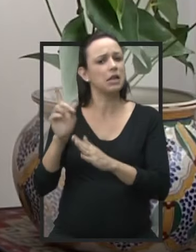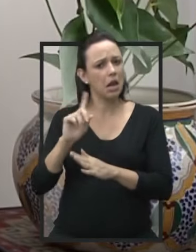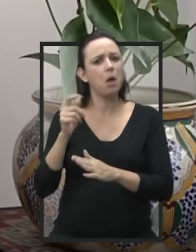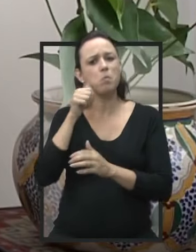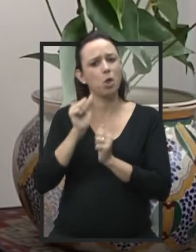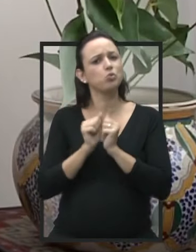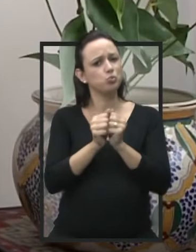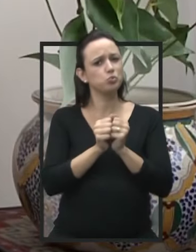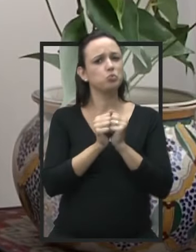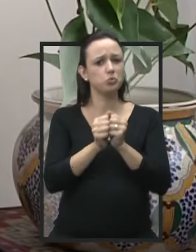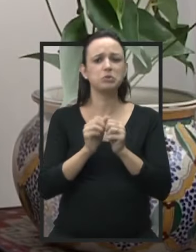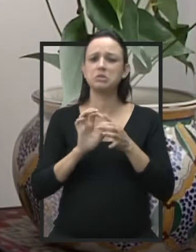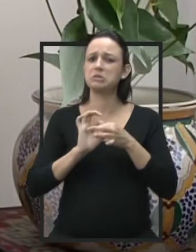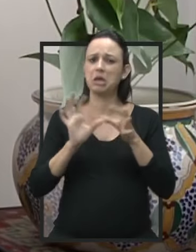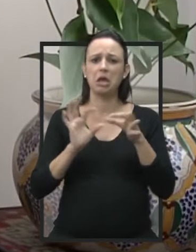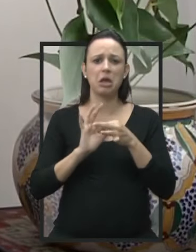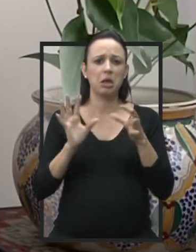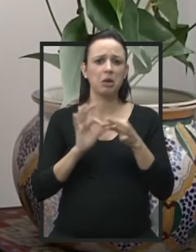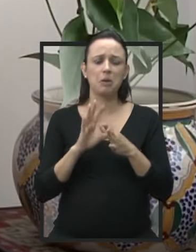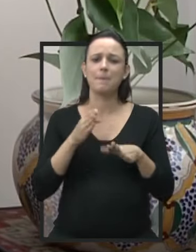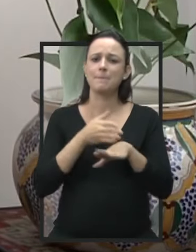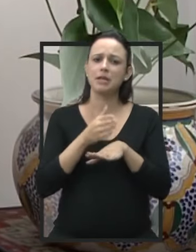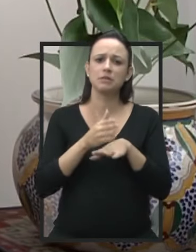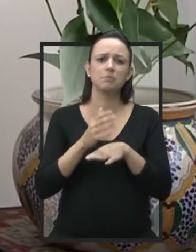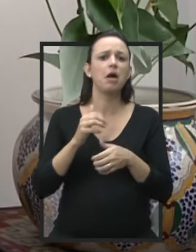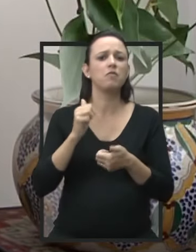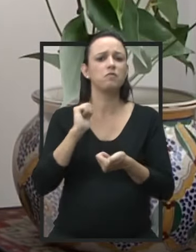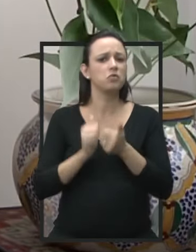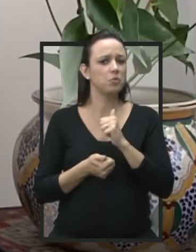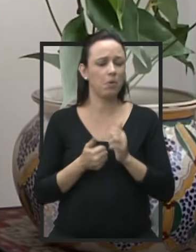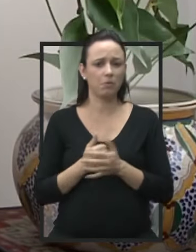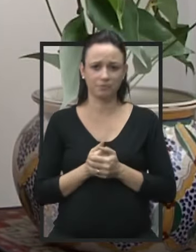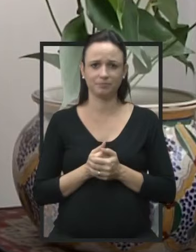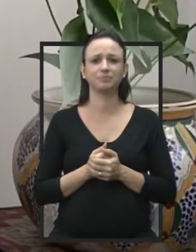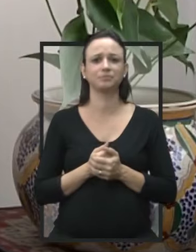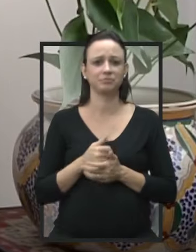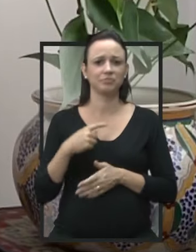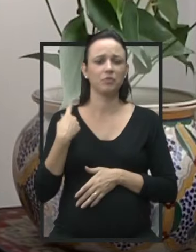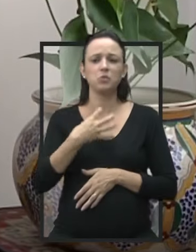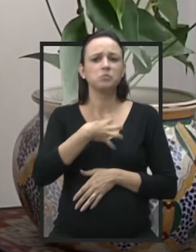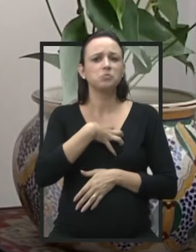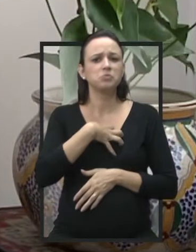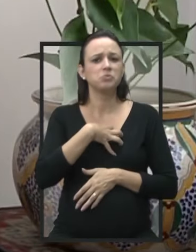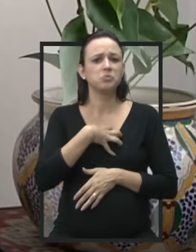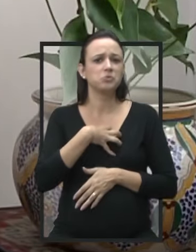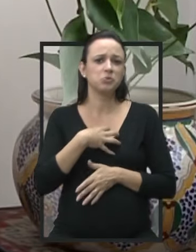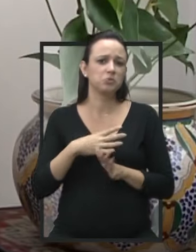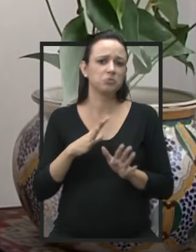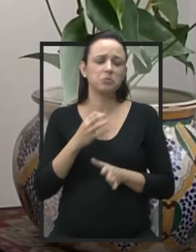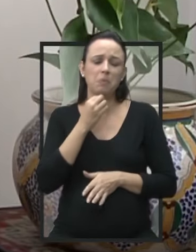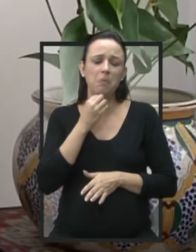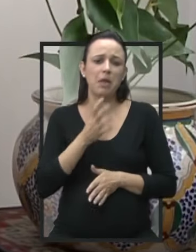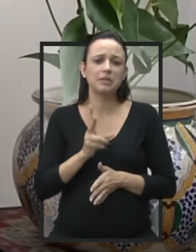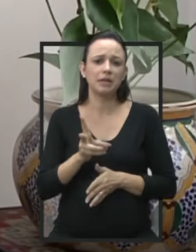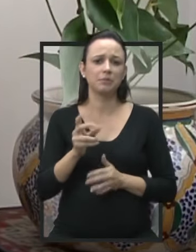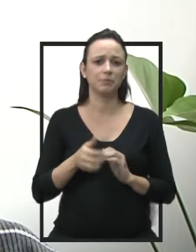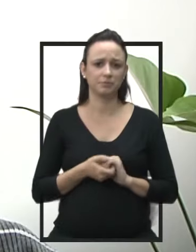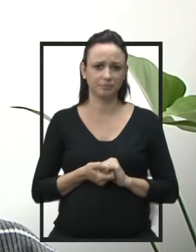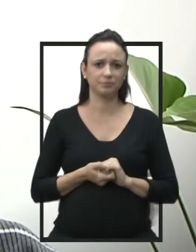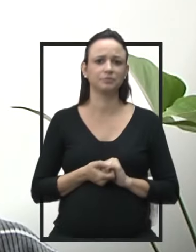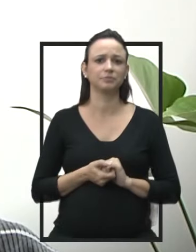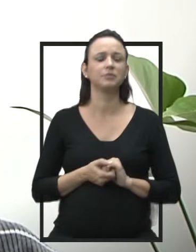isso, não podia acompanhar, entendeu? Participar de um jogo de futebol. A gente nunca sentiu isso, pelo menos, entendeu?